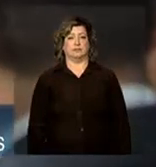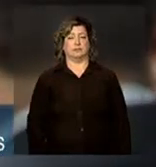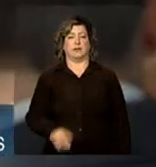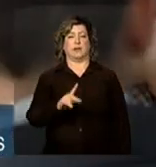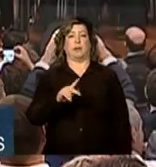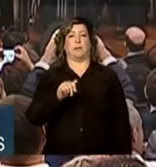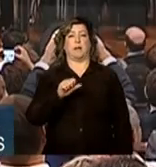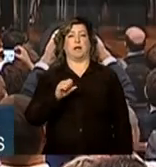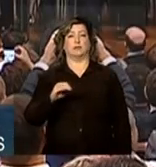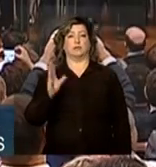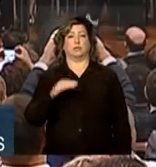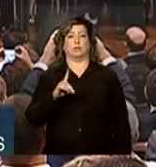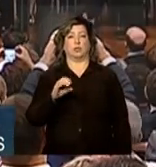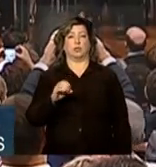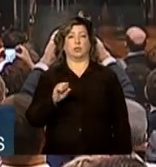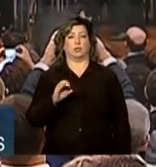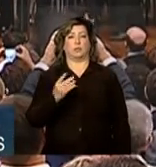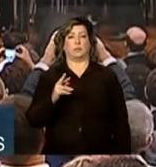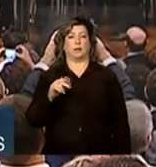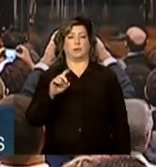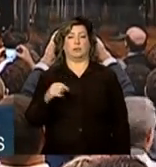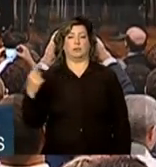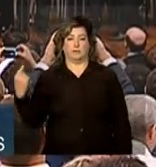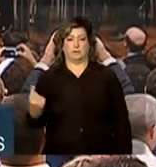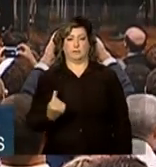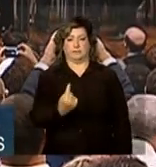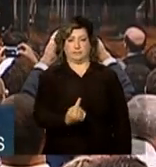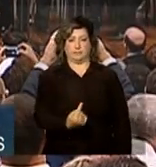Passo do Sobrado, Carlos Gilberto Baer,